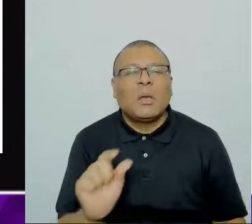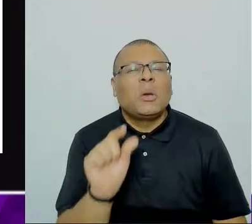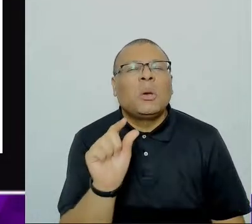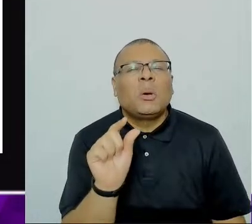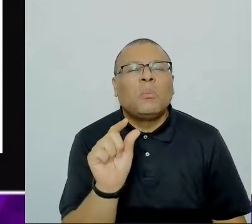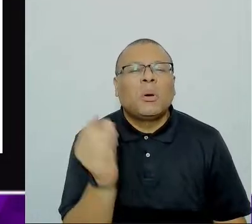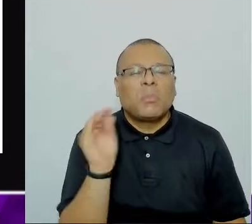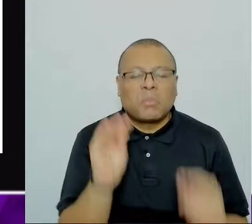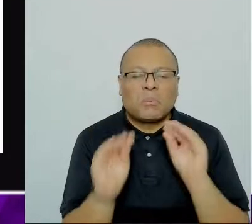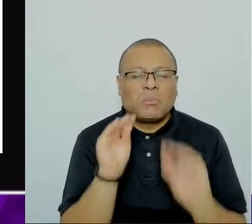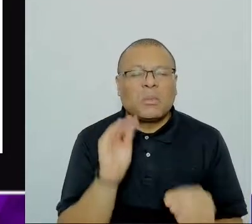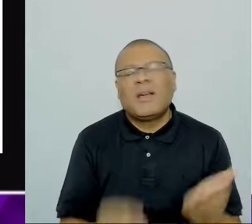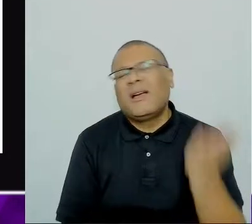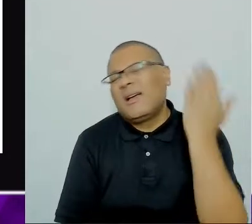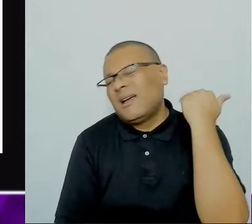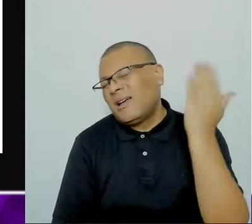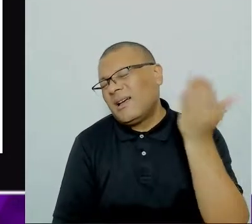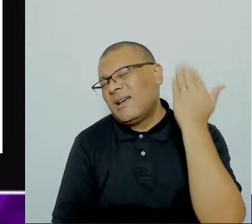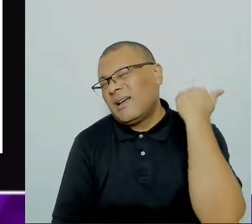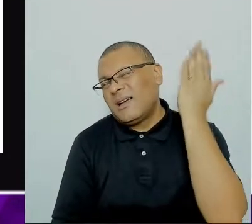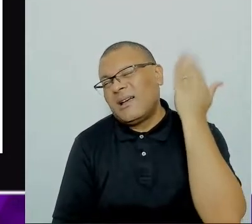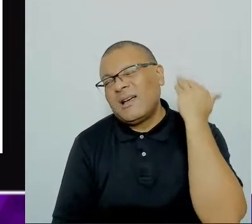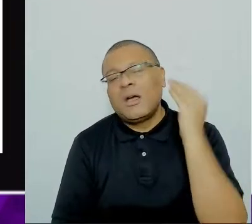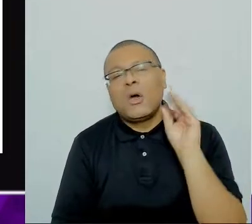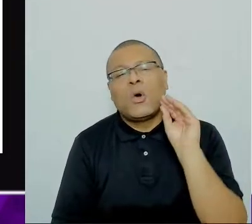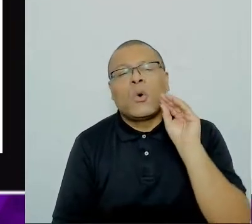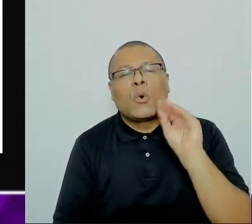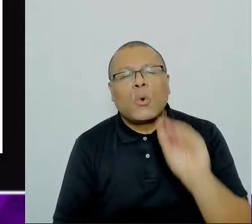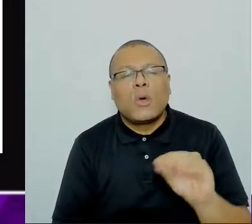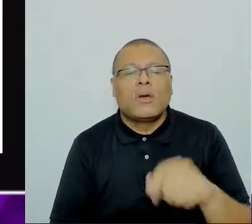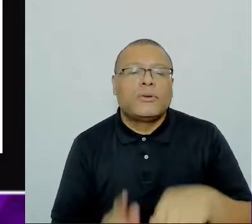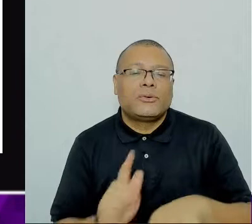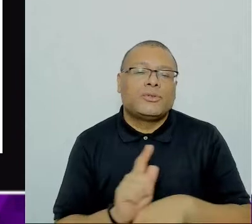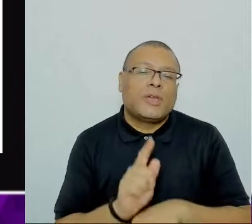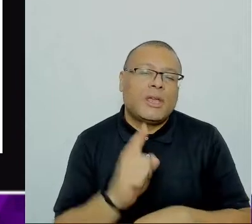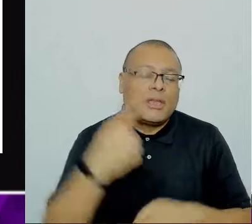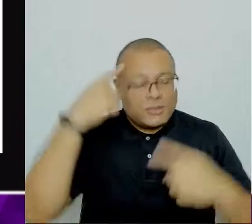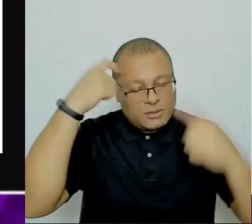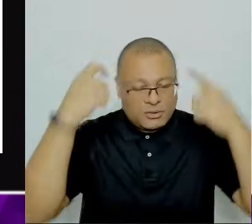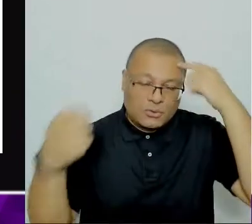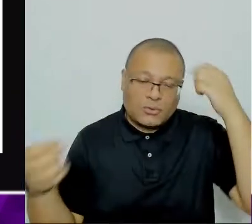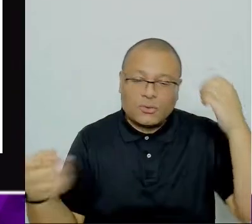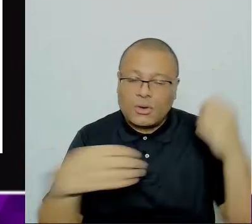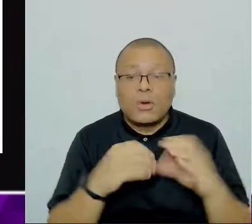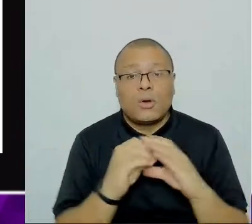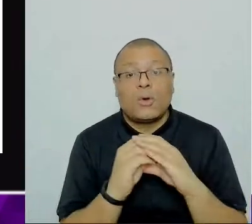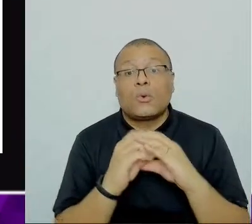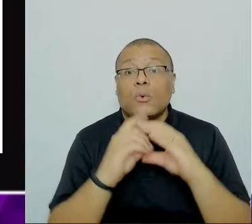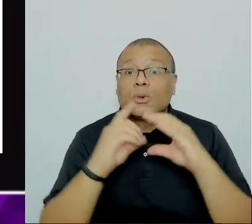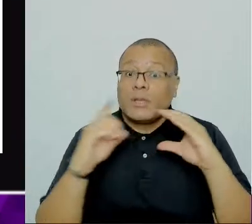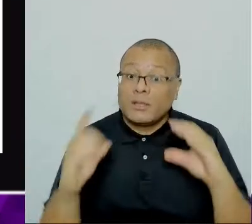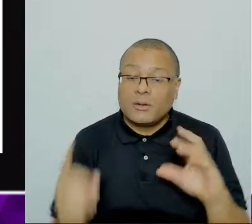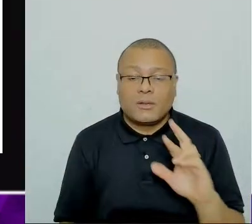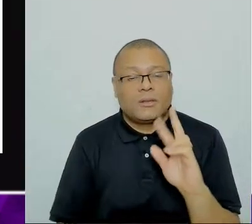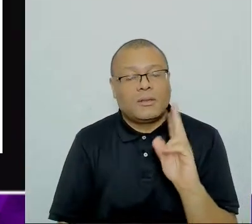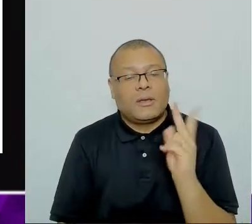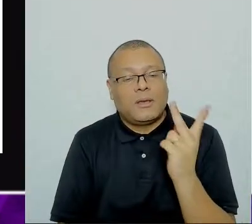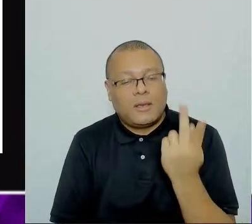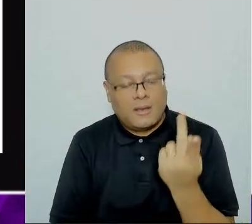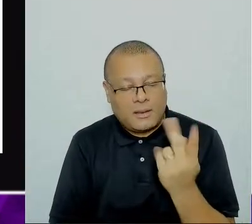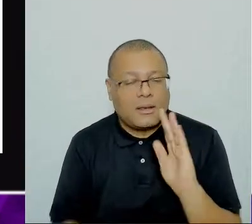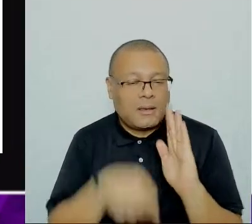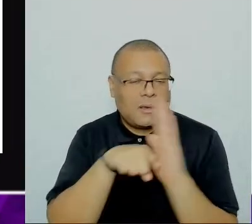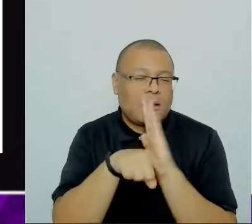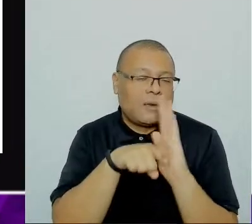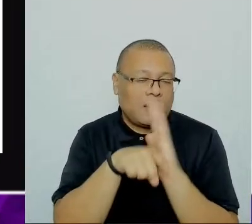quê? Porque na época a gente colocava o quê? Gerente de inovação, coordenador de RH, analista